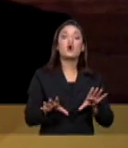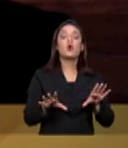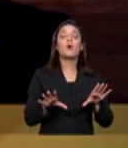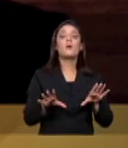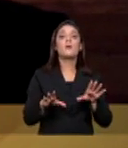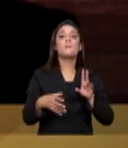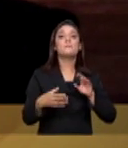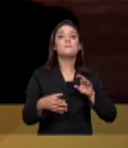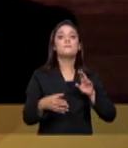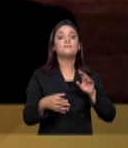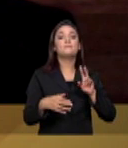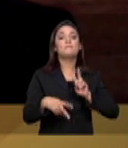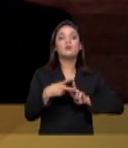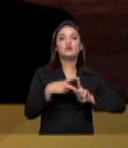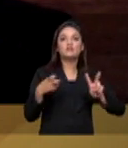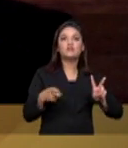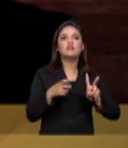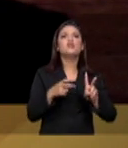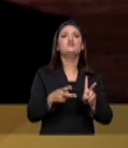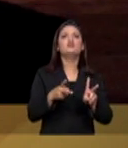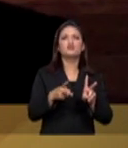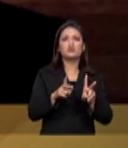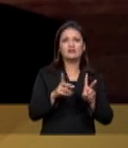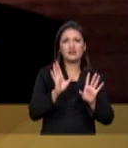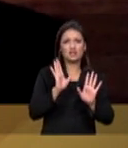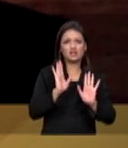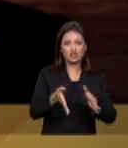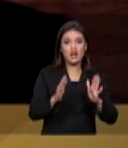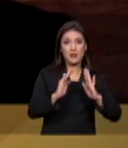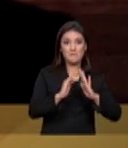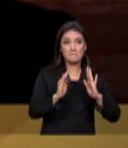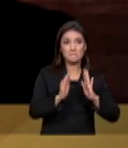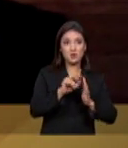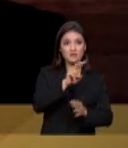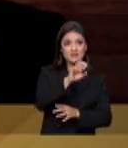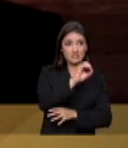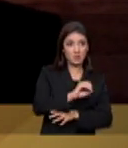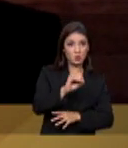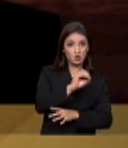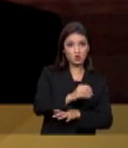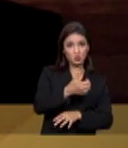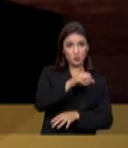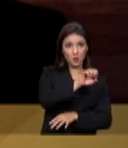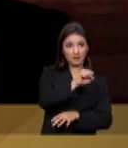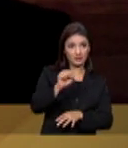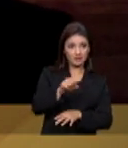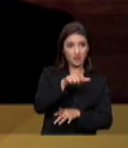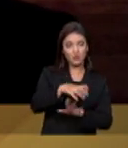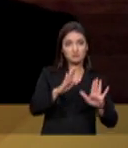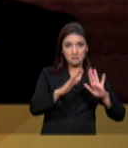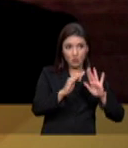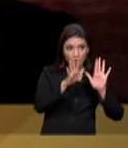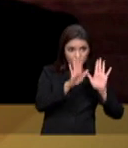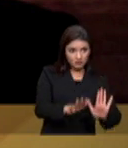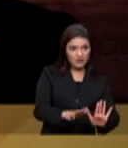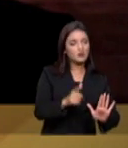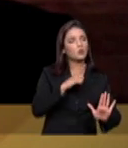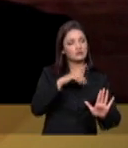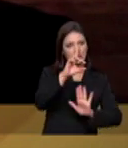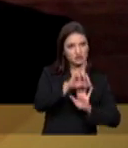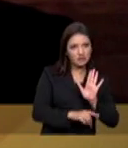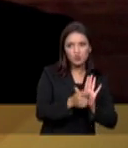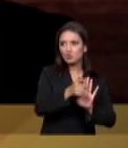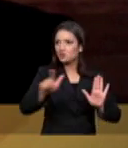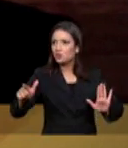estivesse na posse Mansa e pacífica da área na data da promulgação do texto condicional